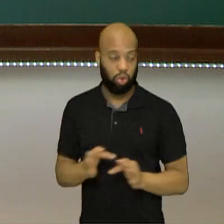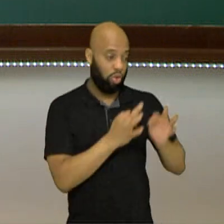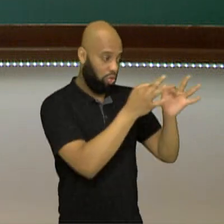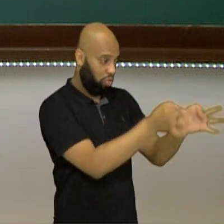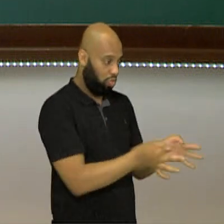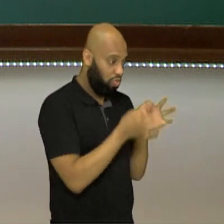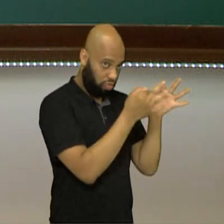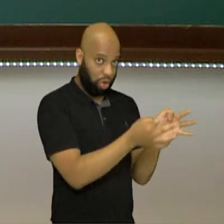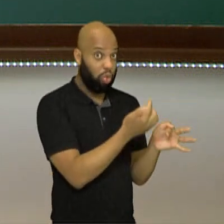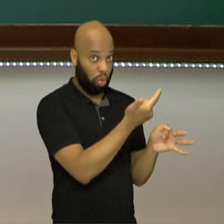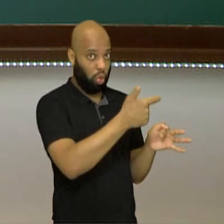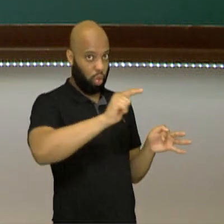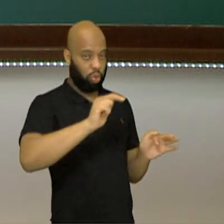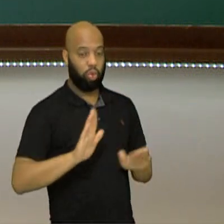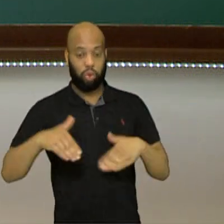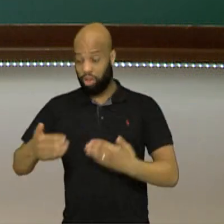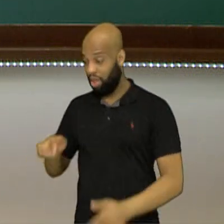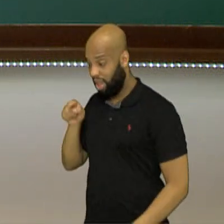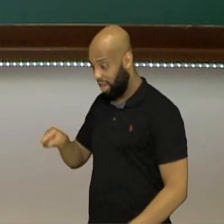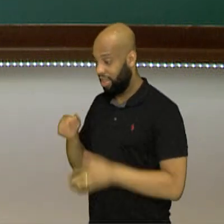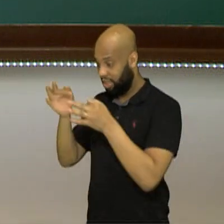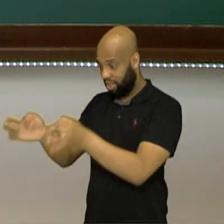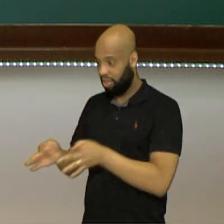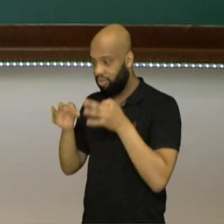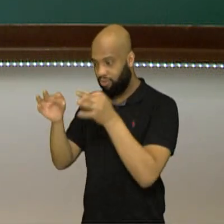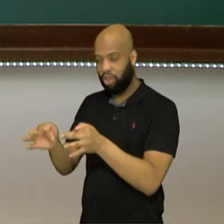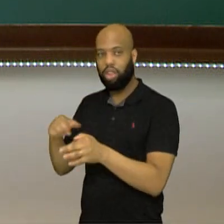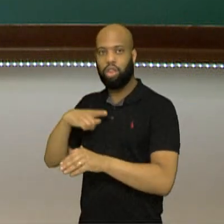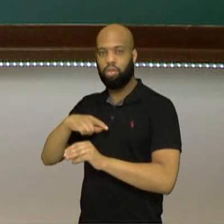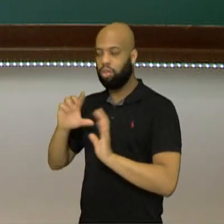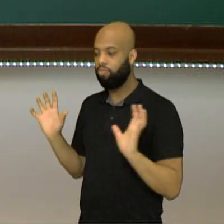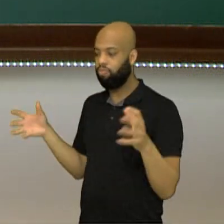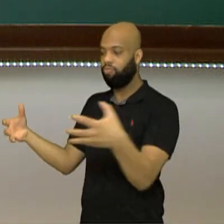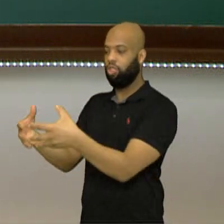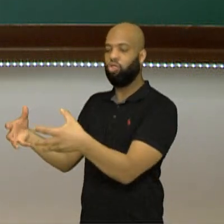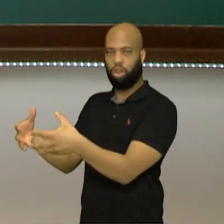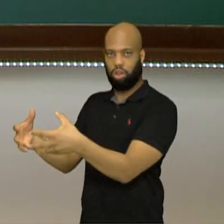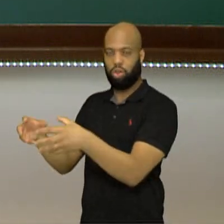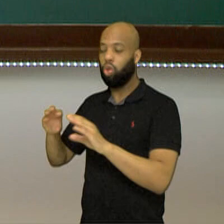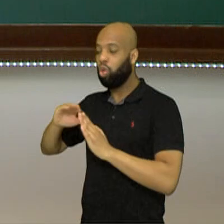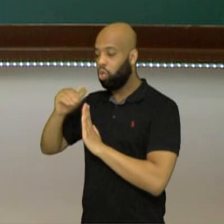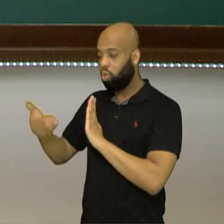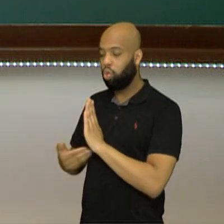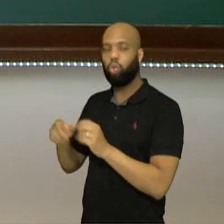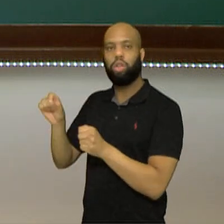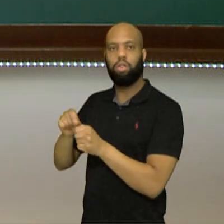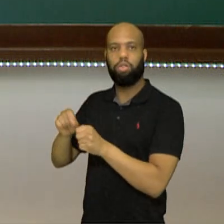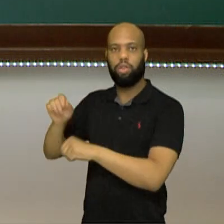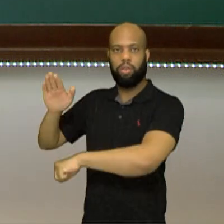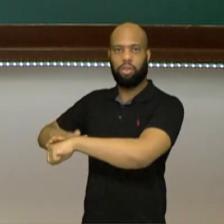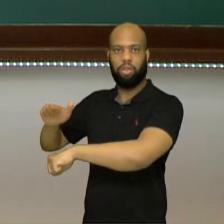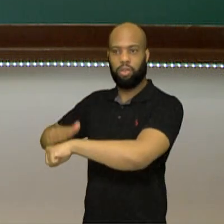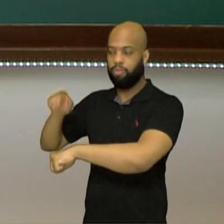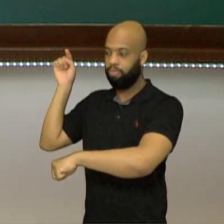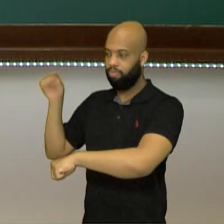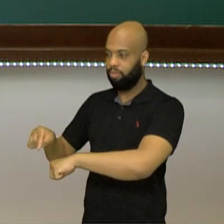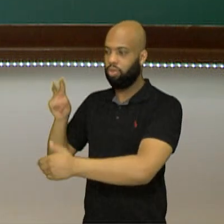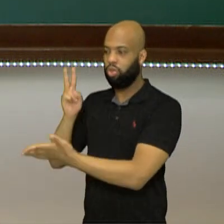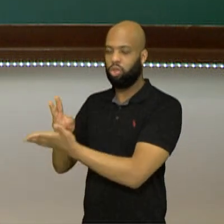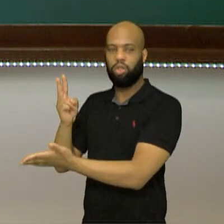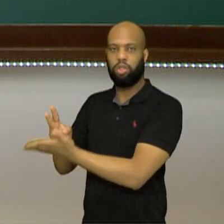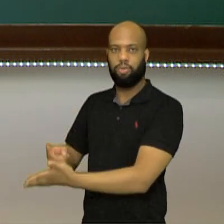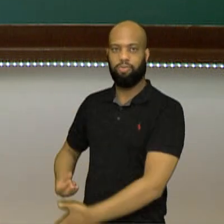feudo. Geralmente, o feudo, ele era subsistente, ou seja, tudo que ele produzia era para manter o